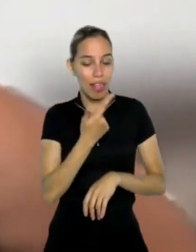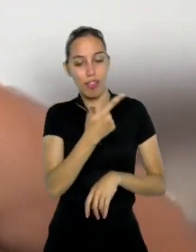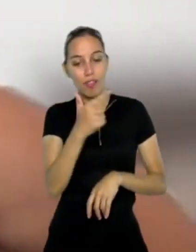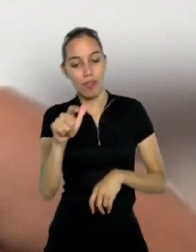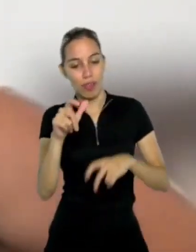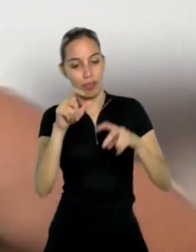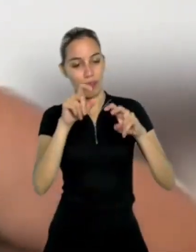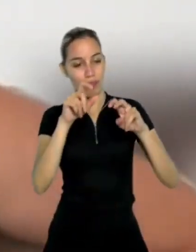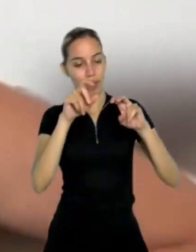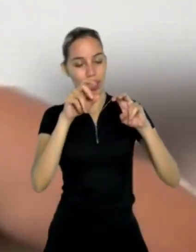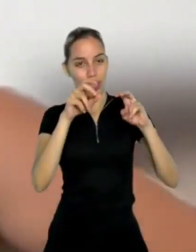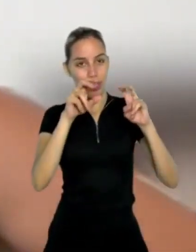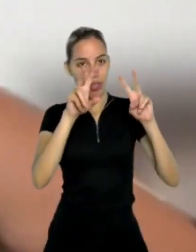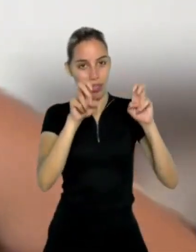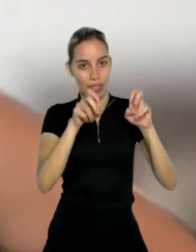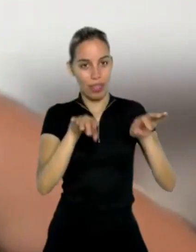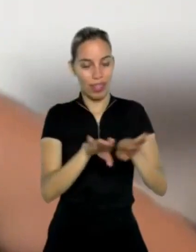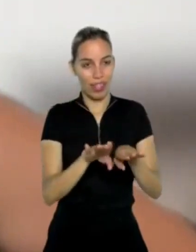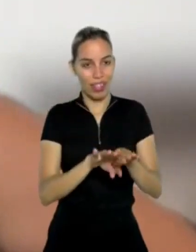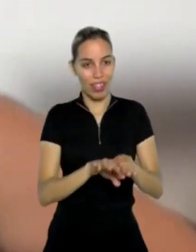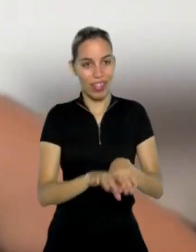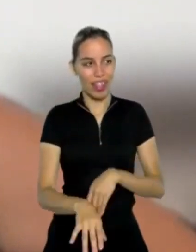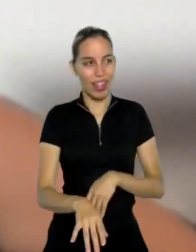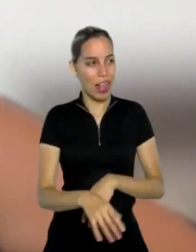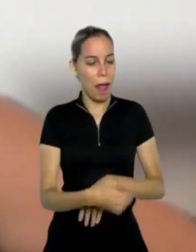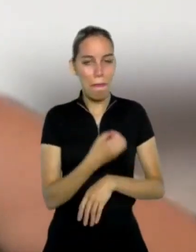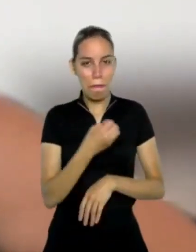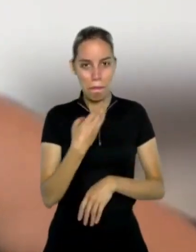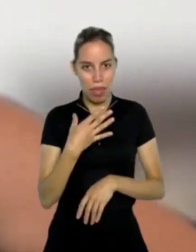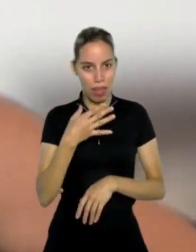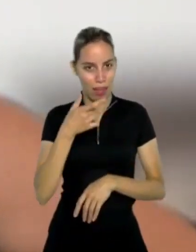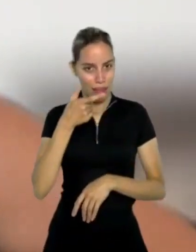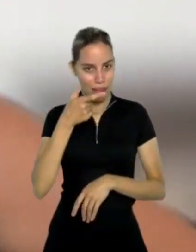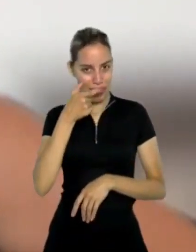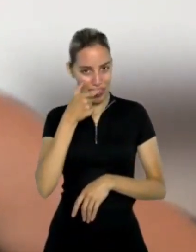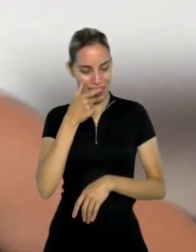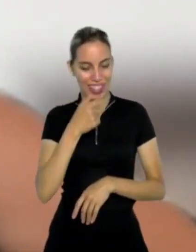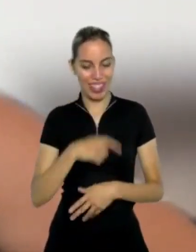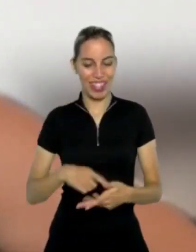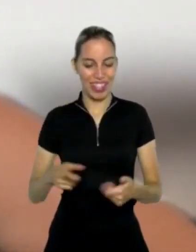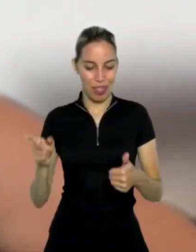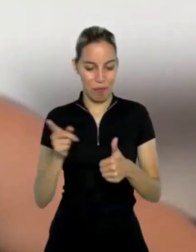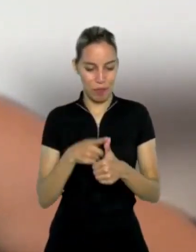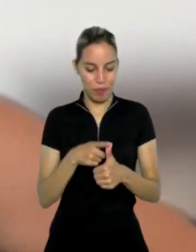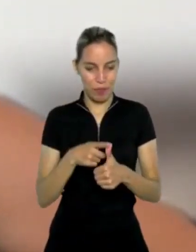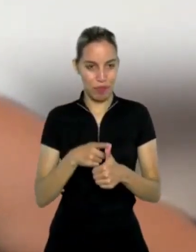títulos dos seus livros, né, são bem interessantes. O título